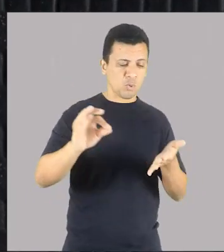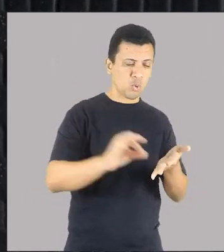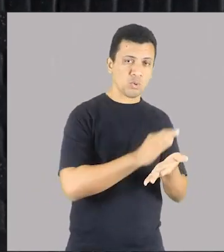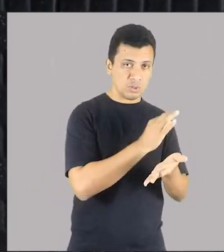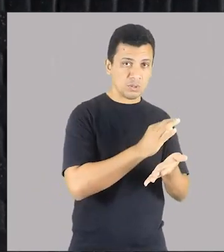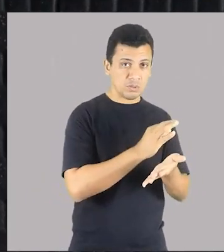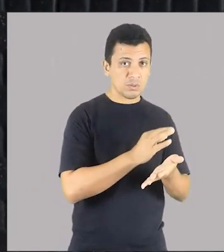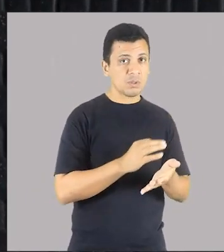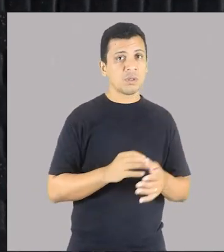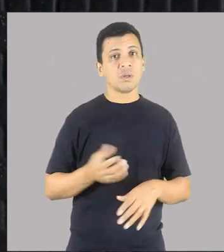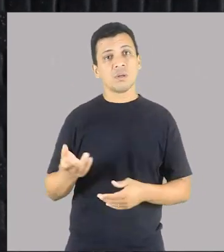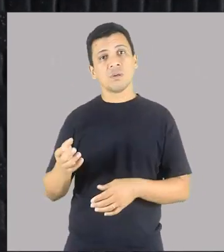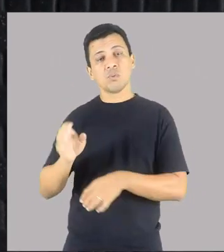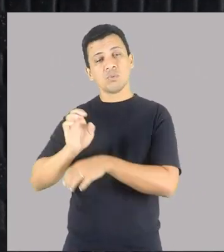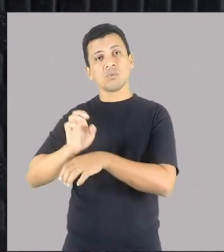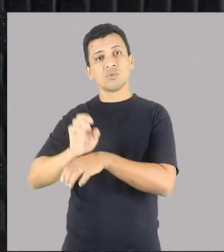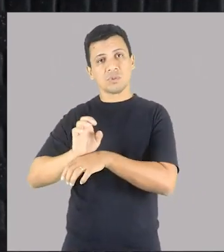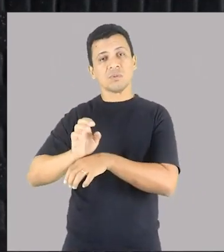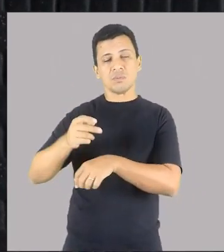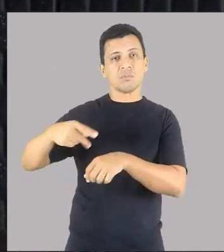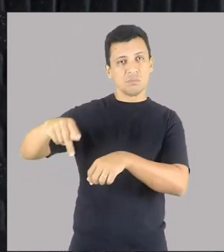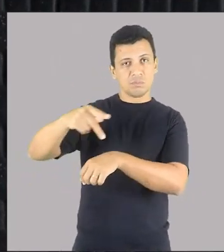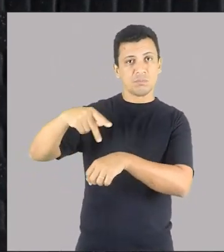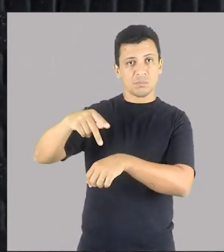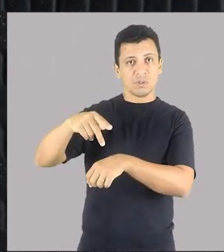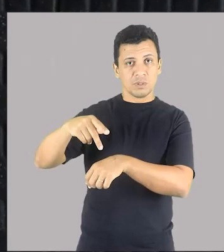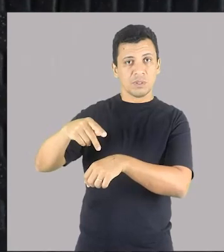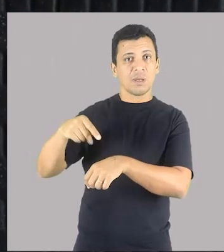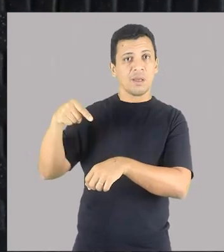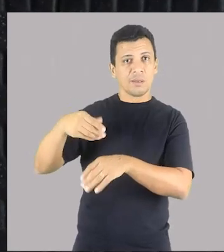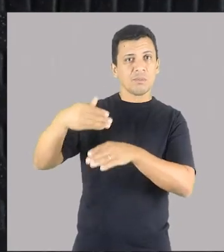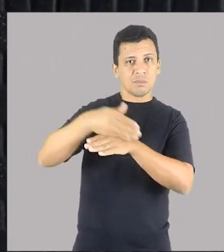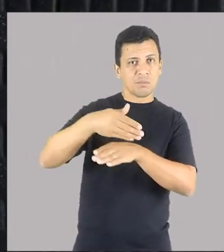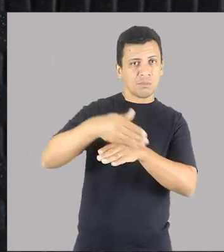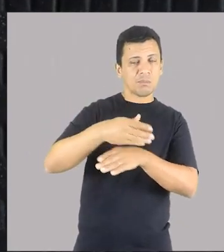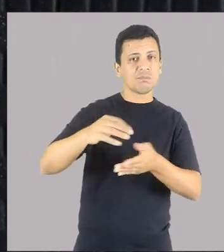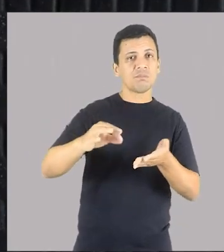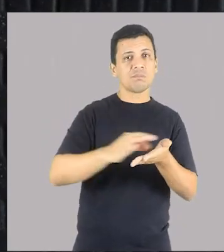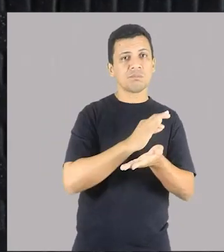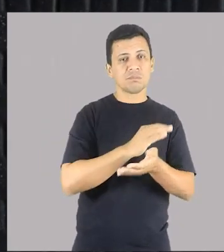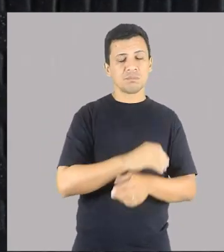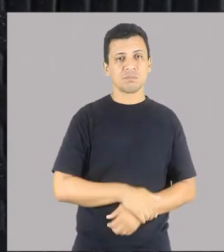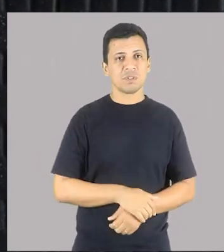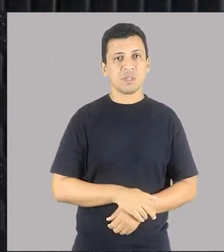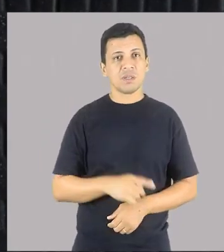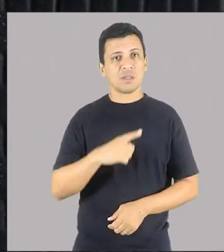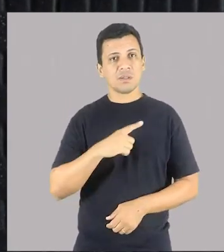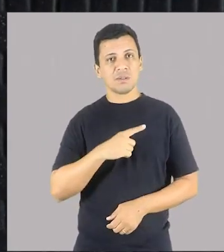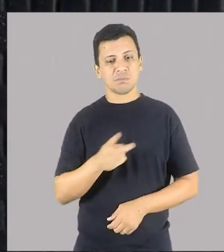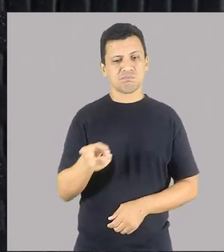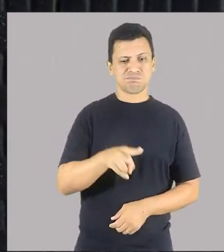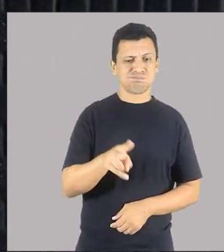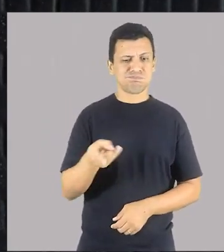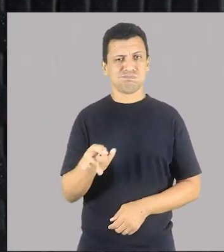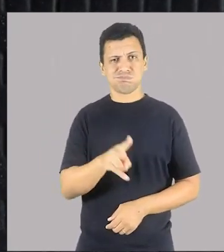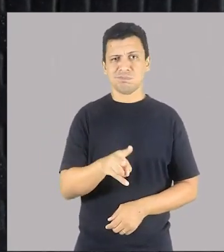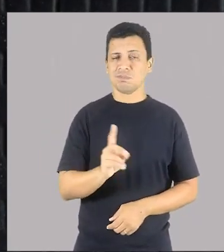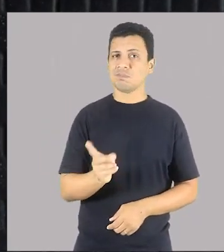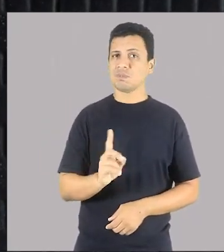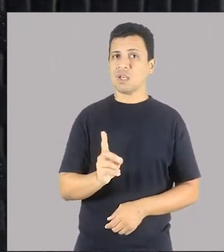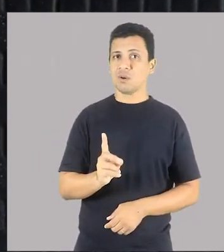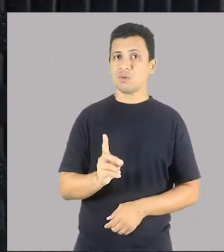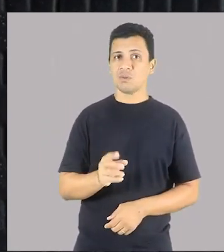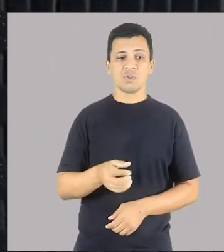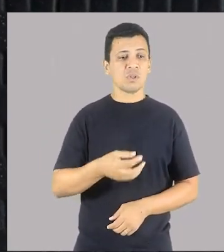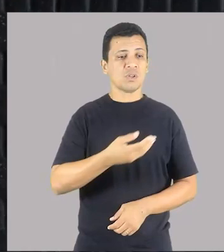o Estado vai atuar como parte contratual, ou seja, não é que ele tem uma ambiguidade em ser pessoa